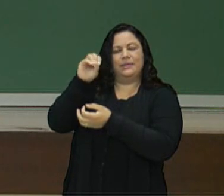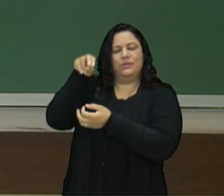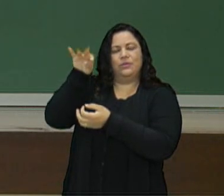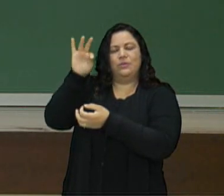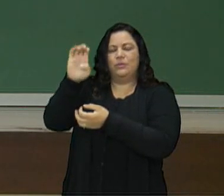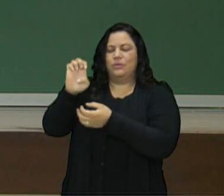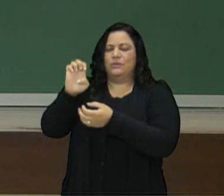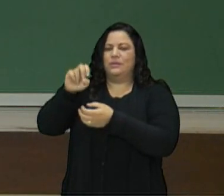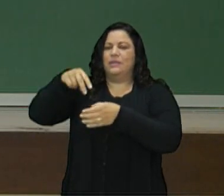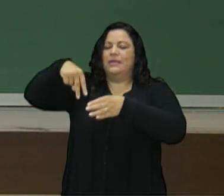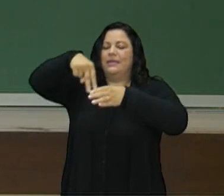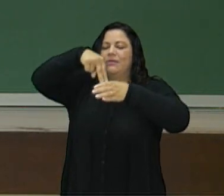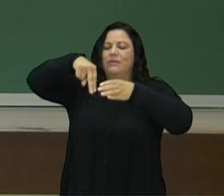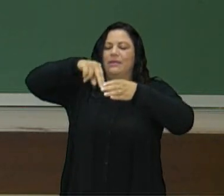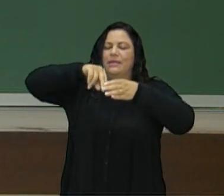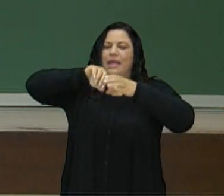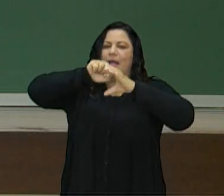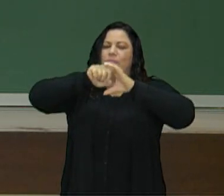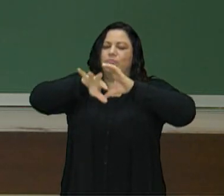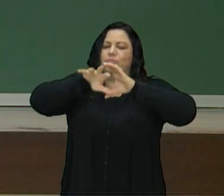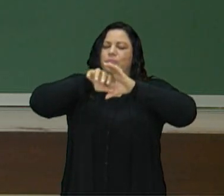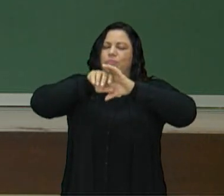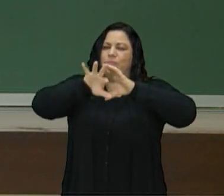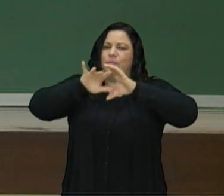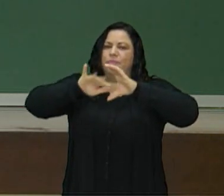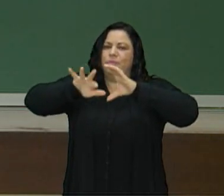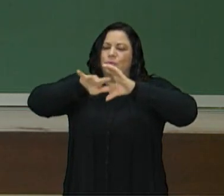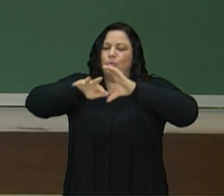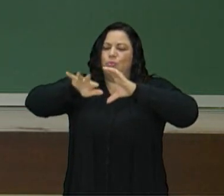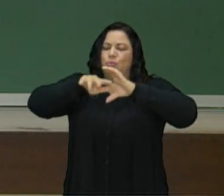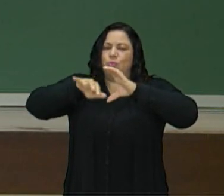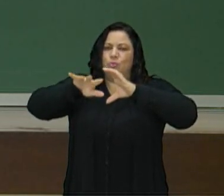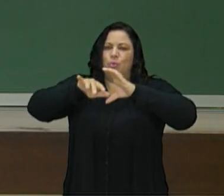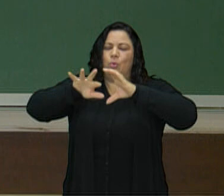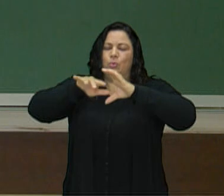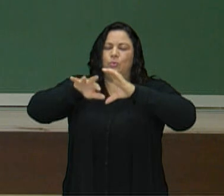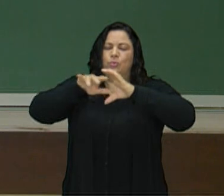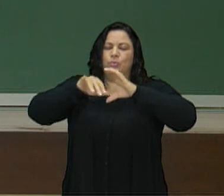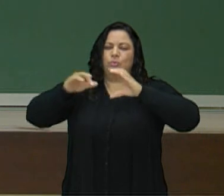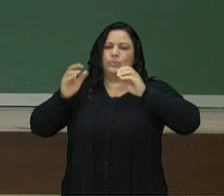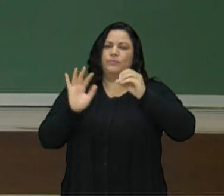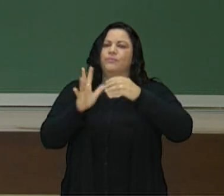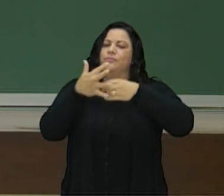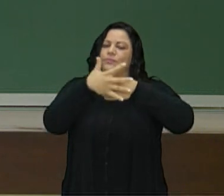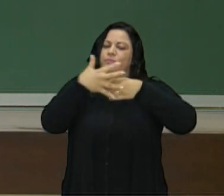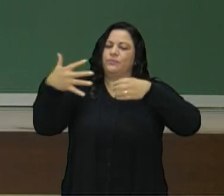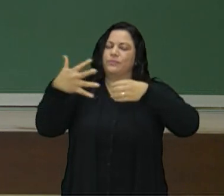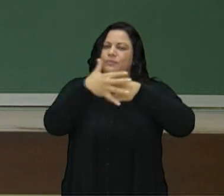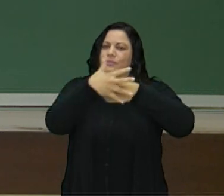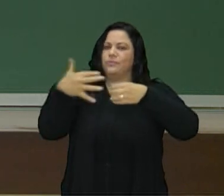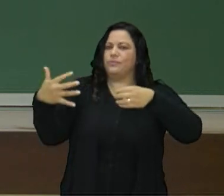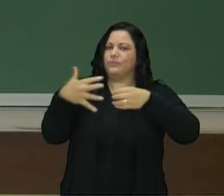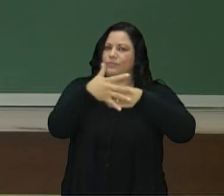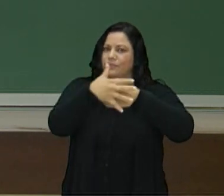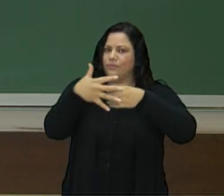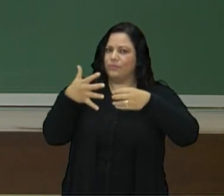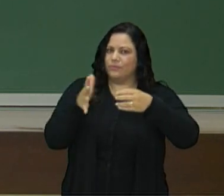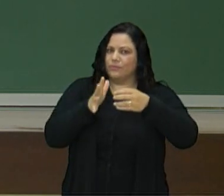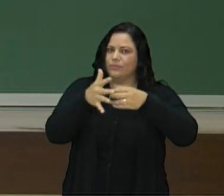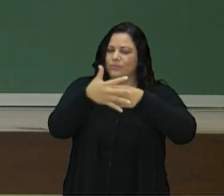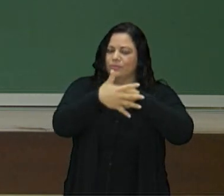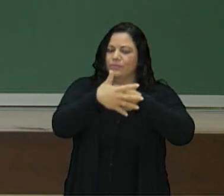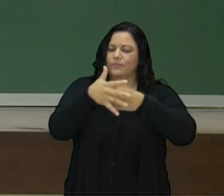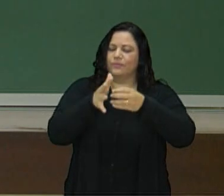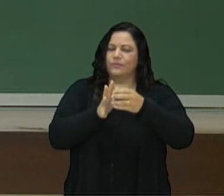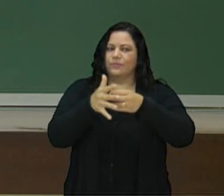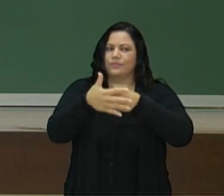citoplasma. Tudo bem? E como se chama essas células? Que tem uma membrana exclusiva para o núcleo, uma membrana que reveste